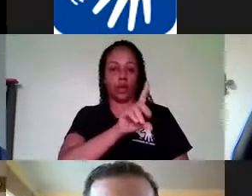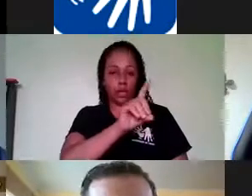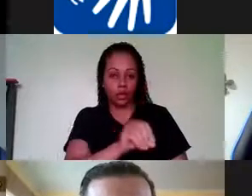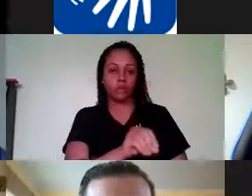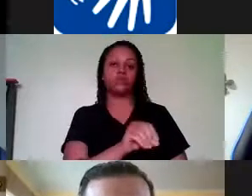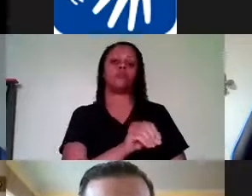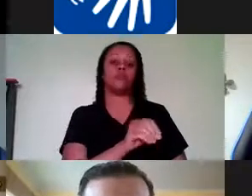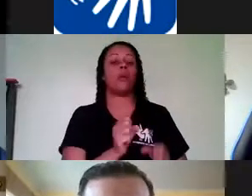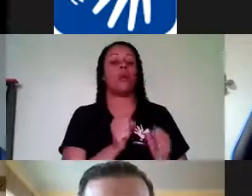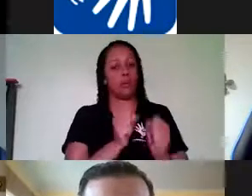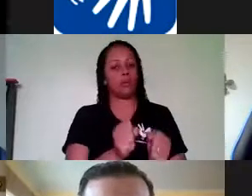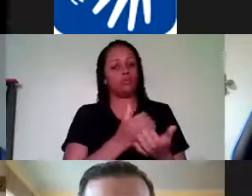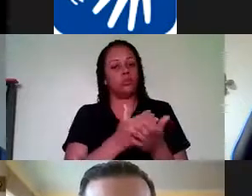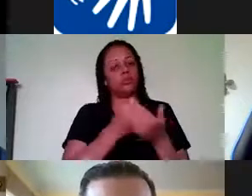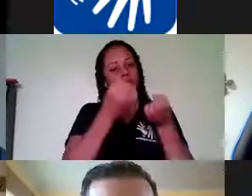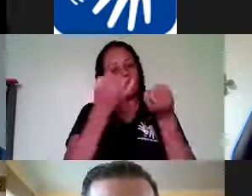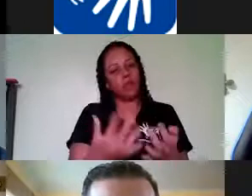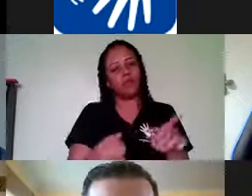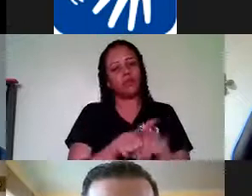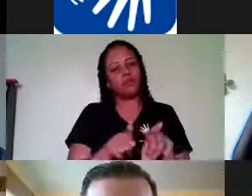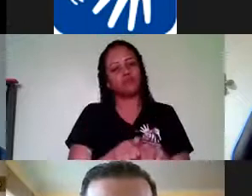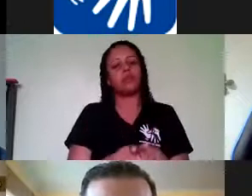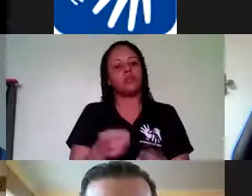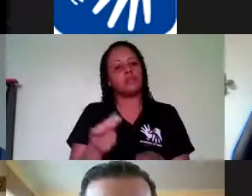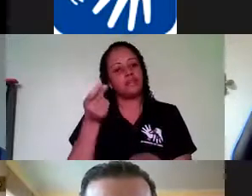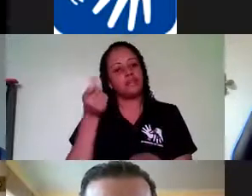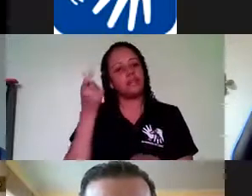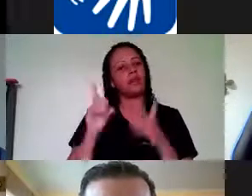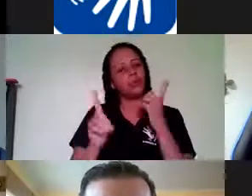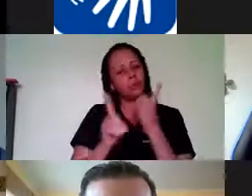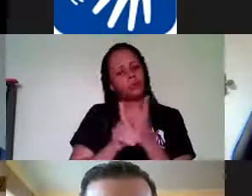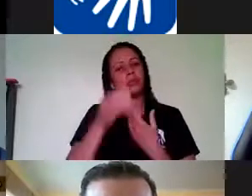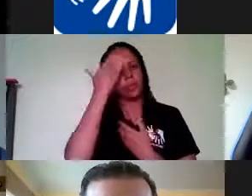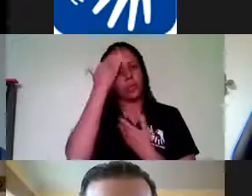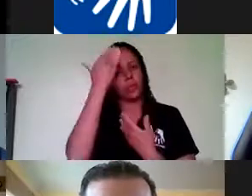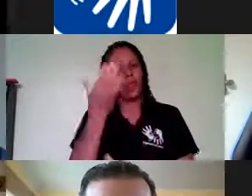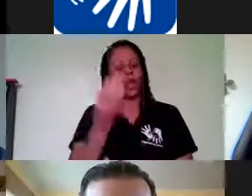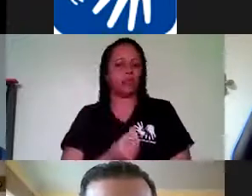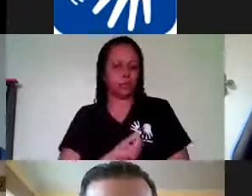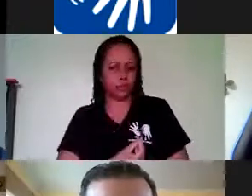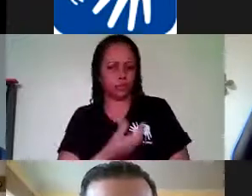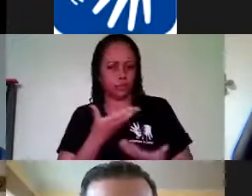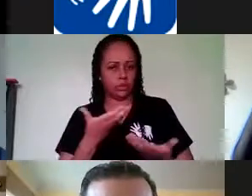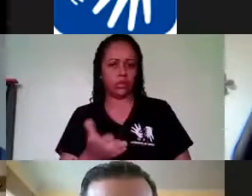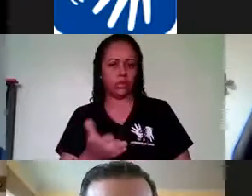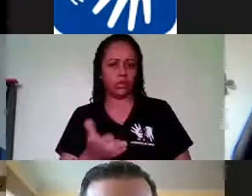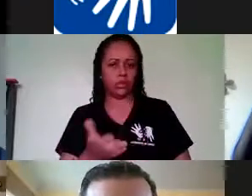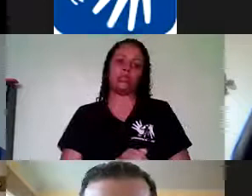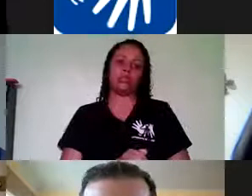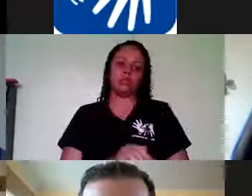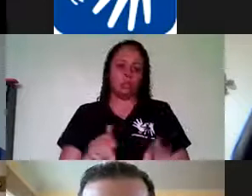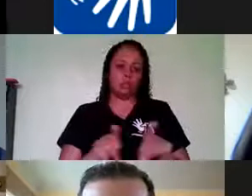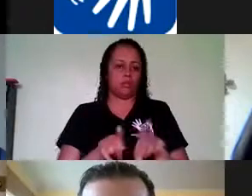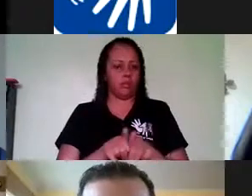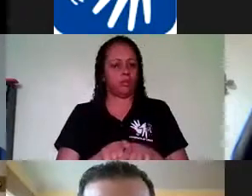aqui. Faz tempo que a gente não se vê, né? Obrigada, viu, pela presença. Ornal, você me inscreve aí também?